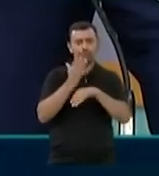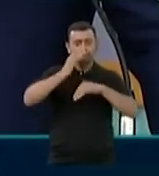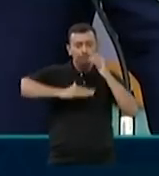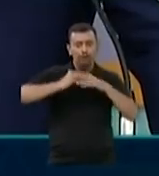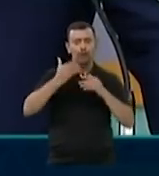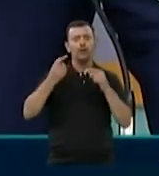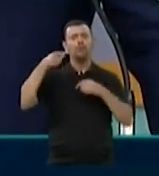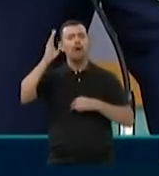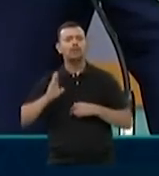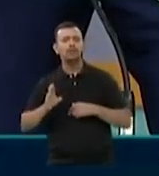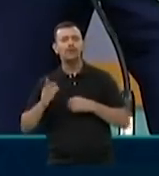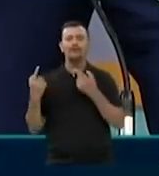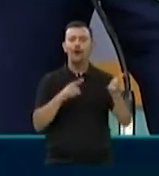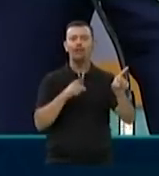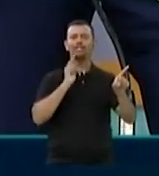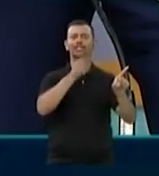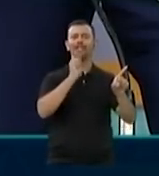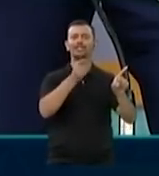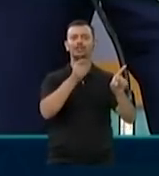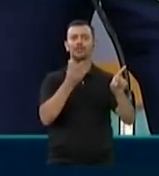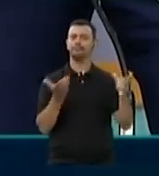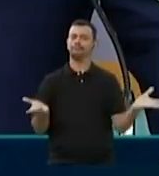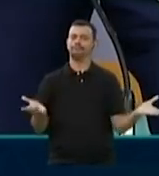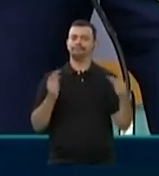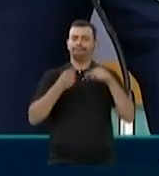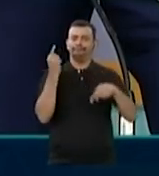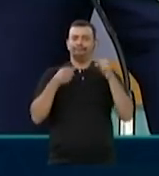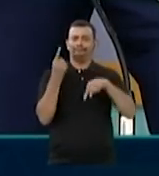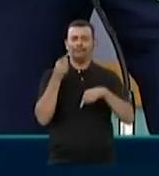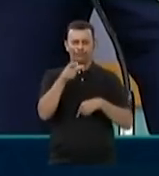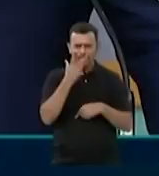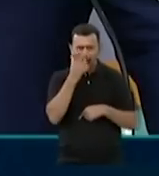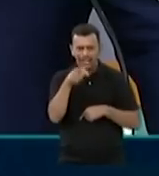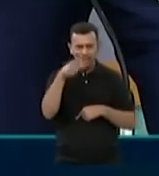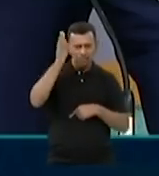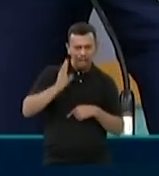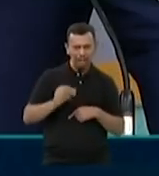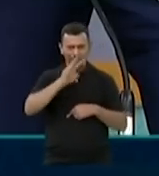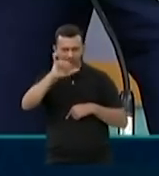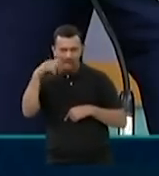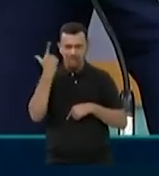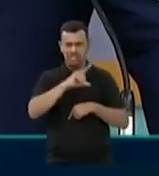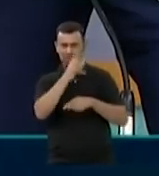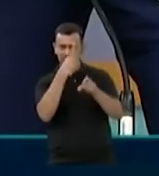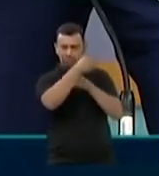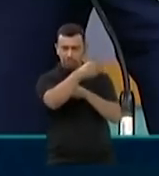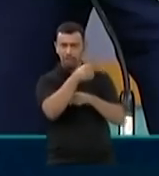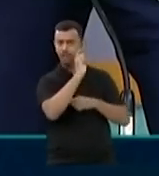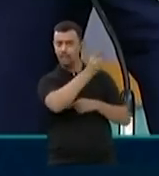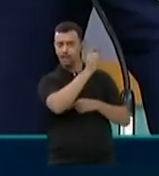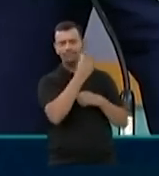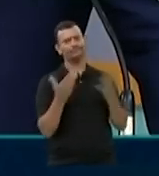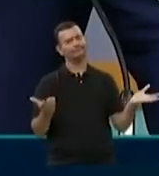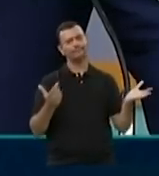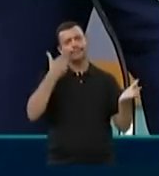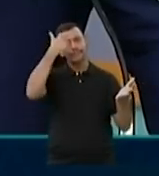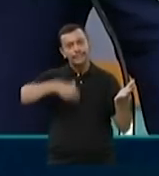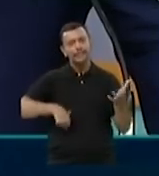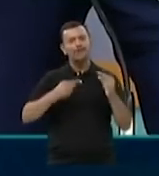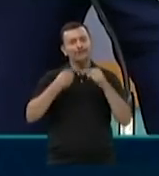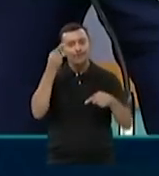vai defender quem alguém acha que ele vai defender que o brasil ganhe o jogo é claro que não botar banqueiro no comando da economia